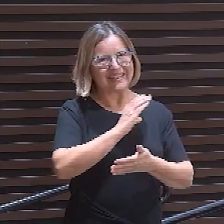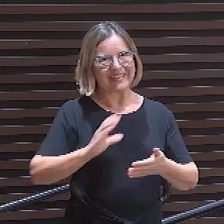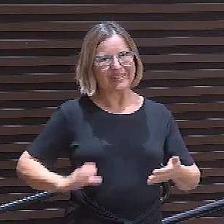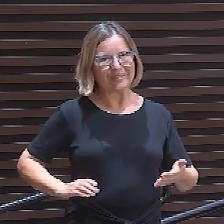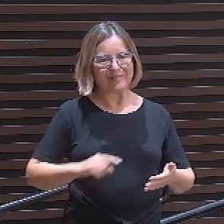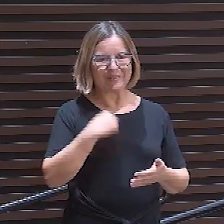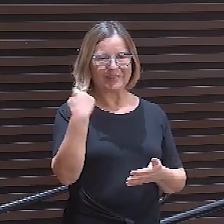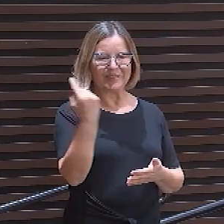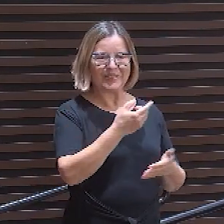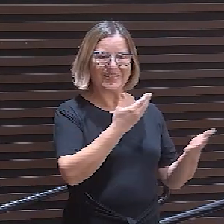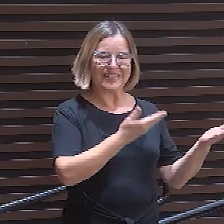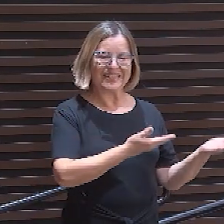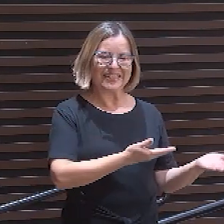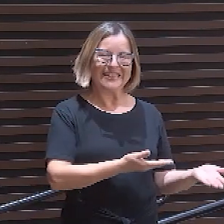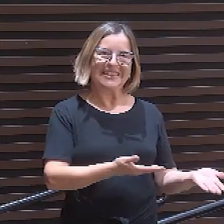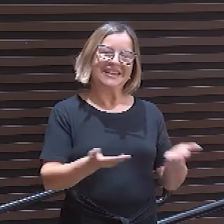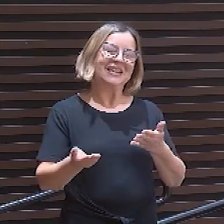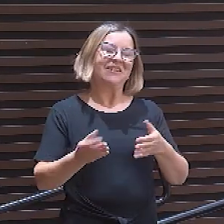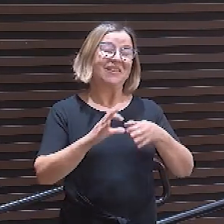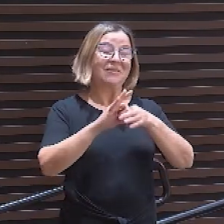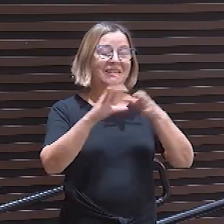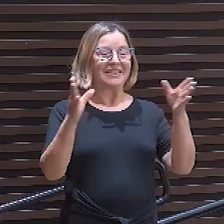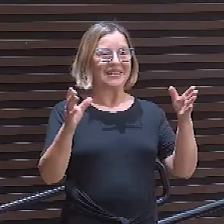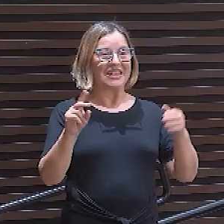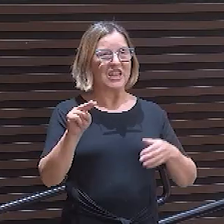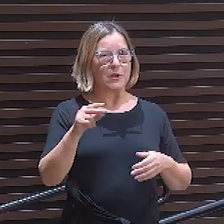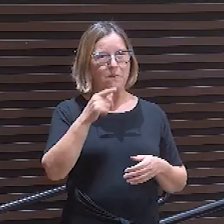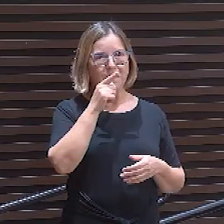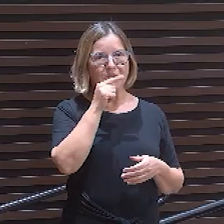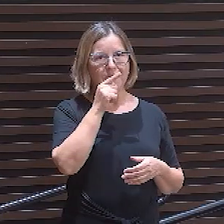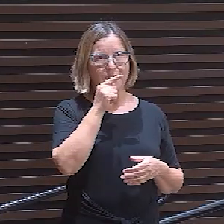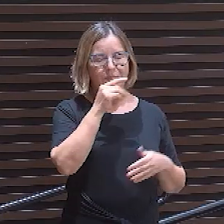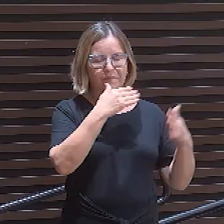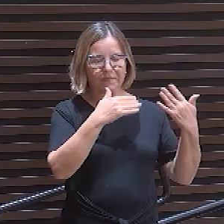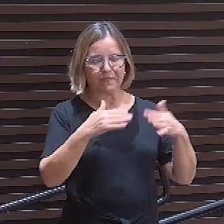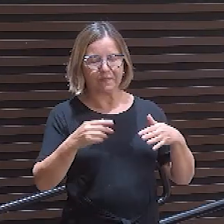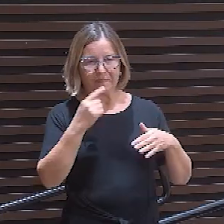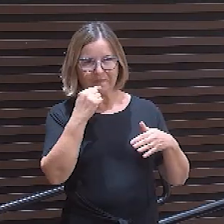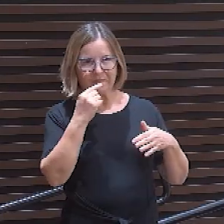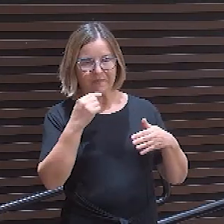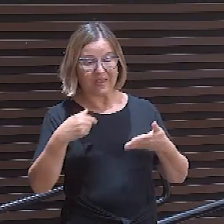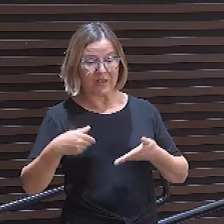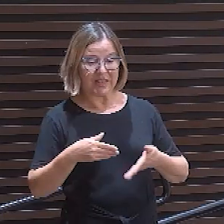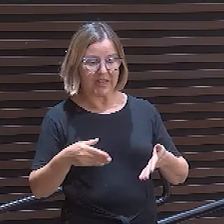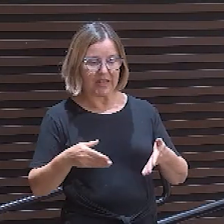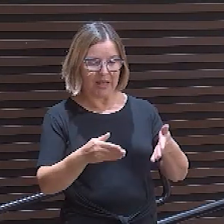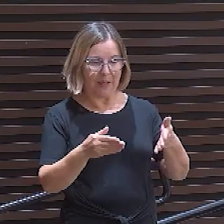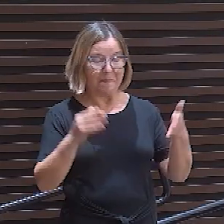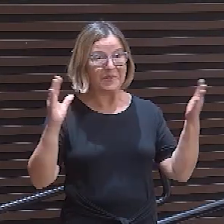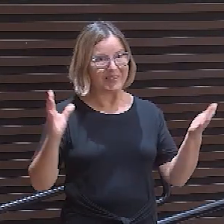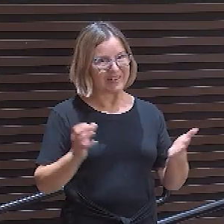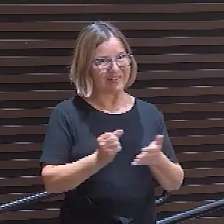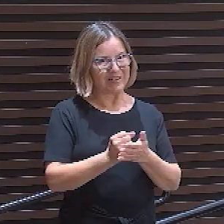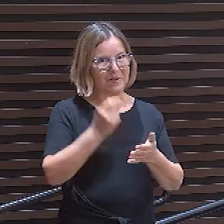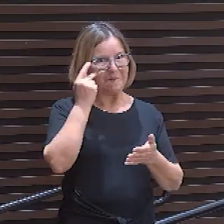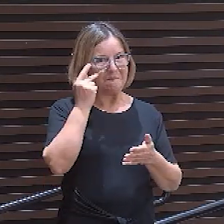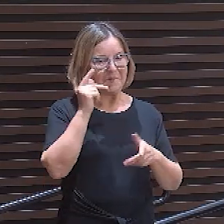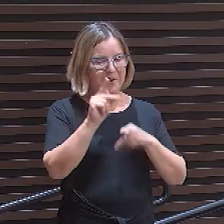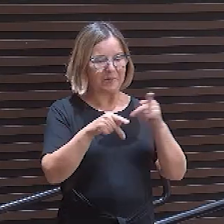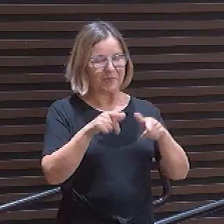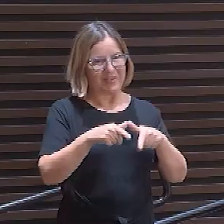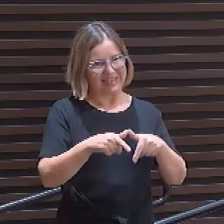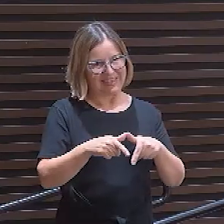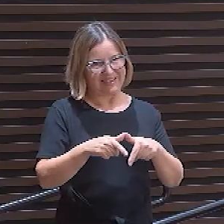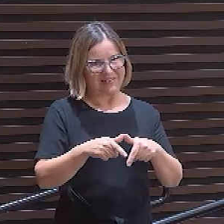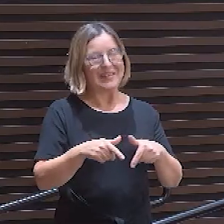à libertação. Assim como o Mar Vermelho foi um caminho de salvação para Israel,